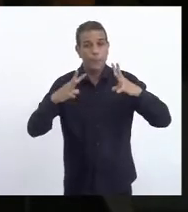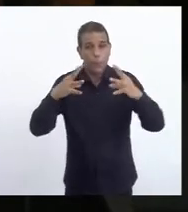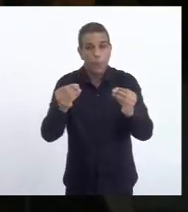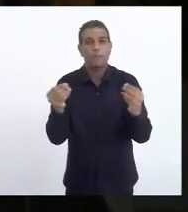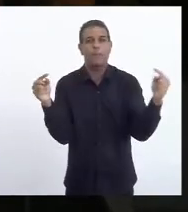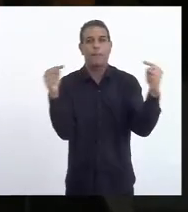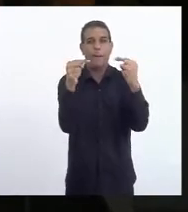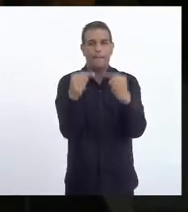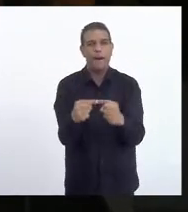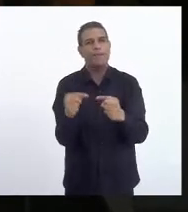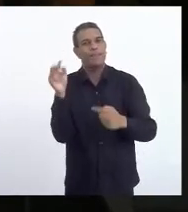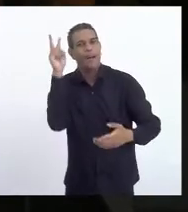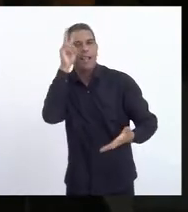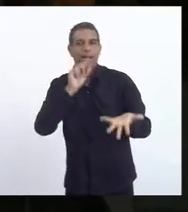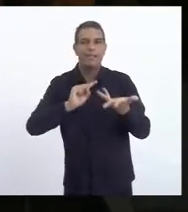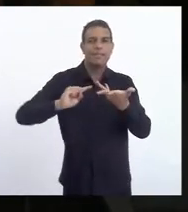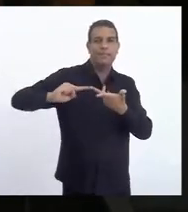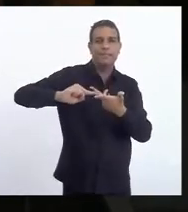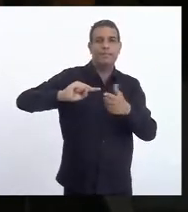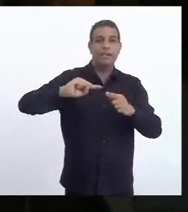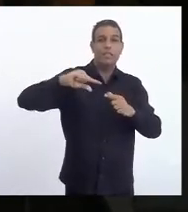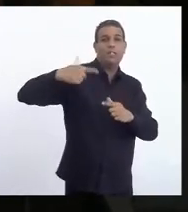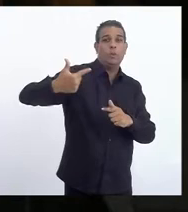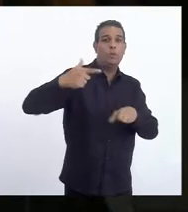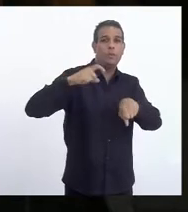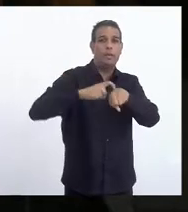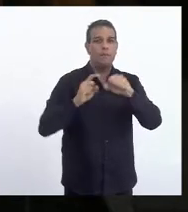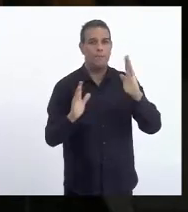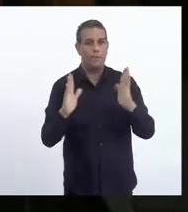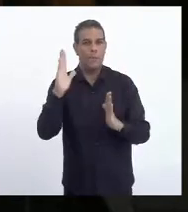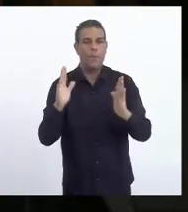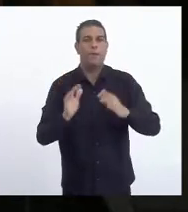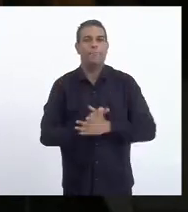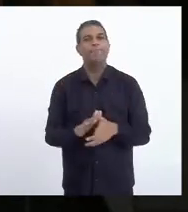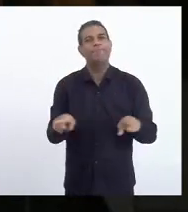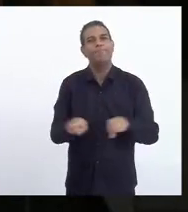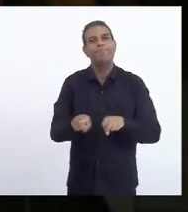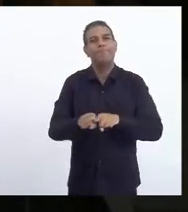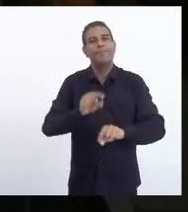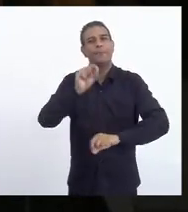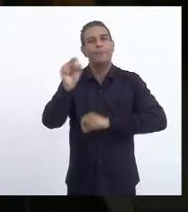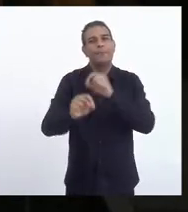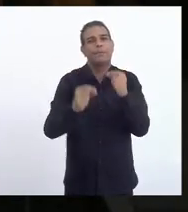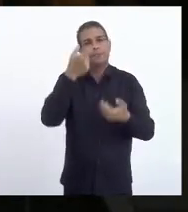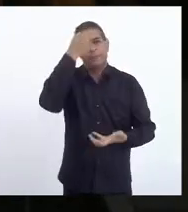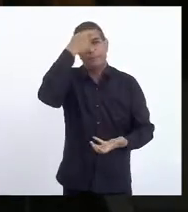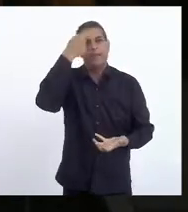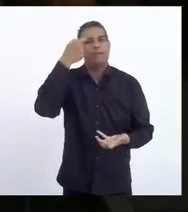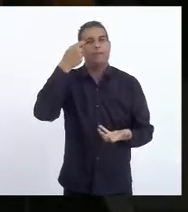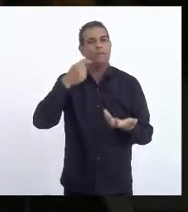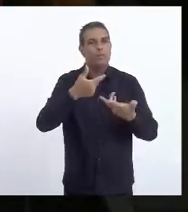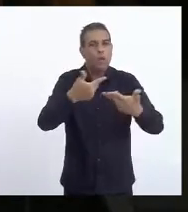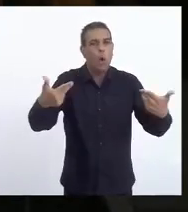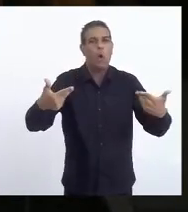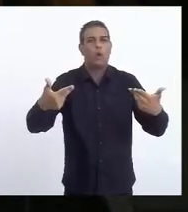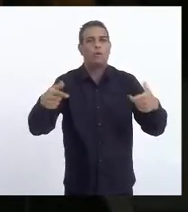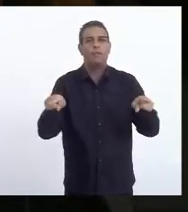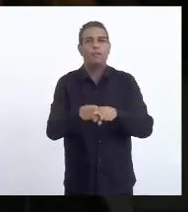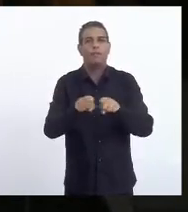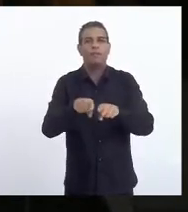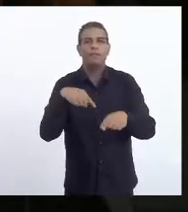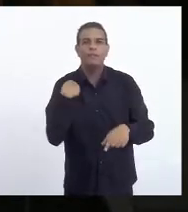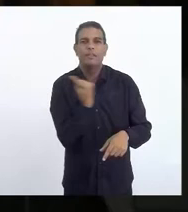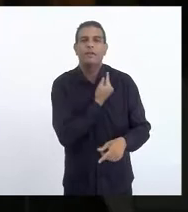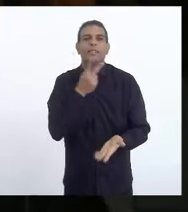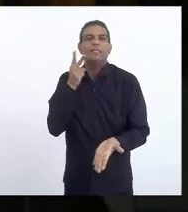isso foi relegado a segundo plano por via de consequência Temos